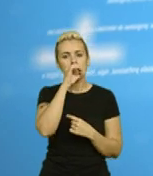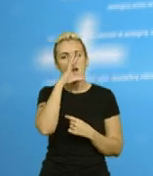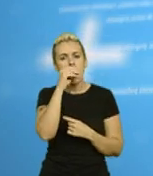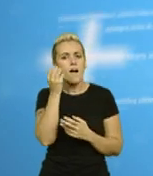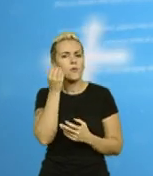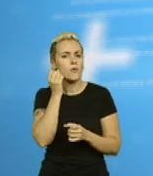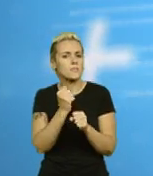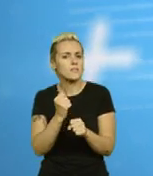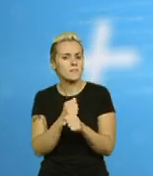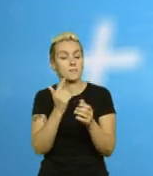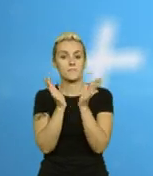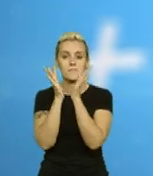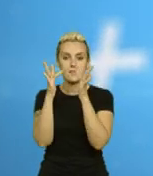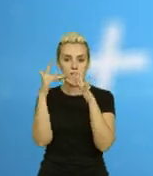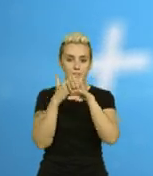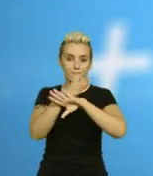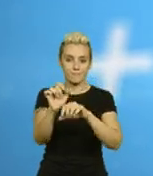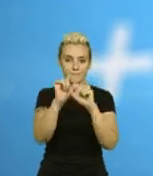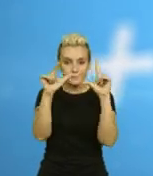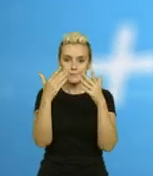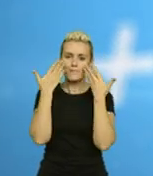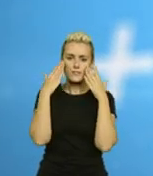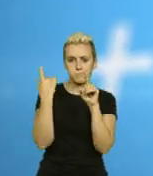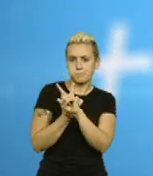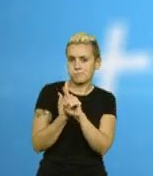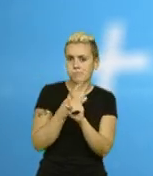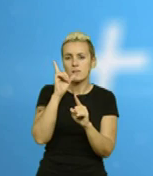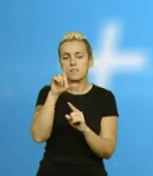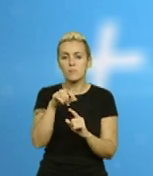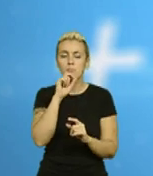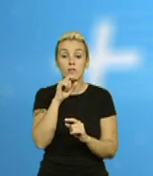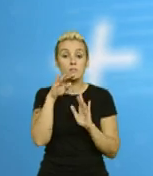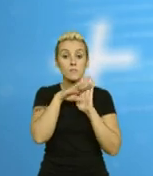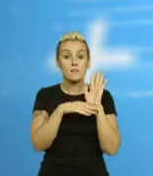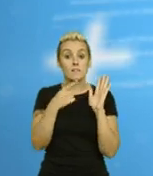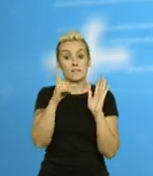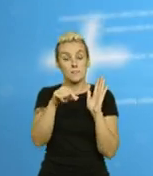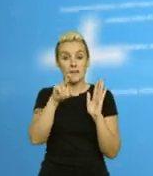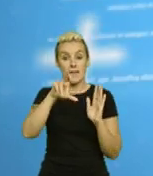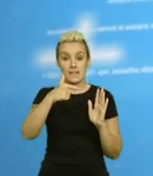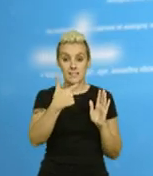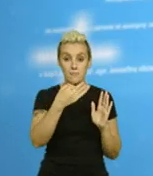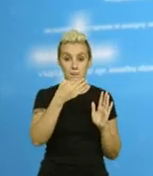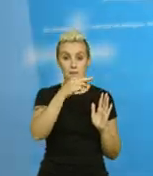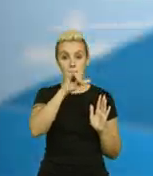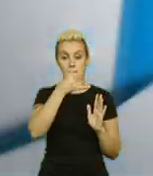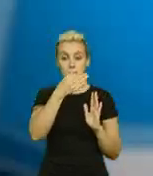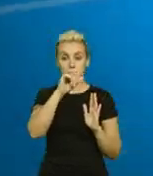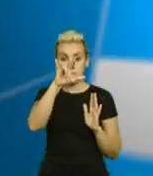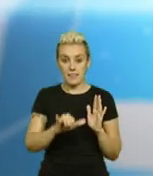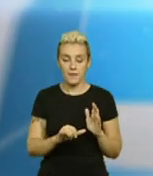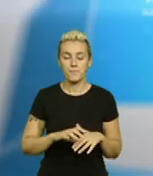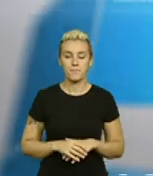podem acompanhar o nosso trabalho online através das redes sociais e rever as demissões na e tb online